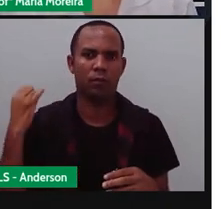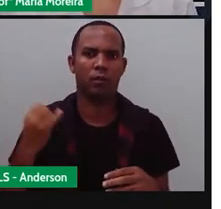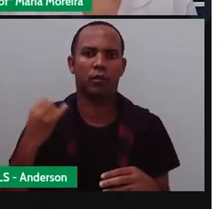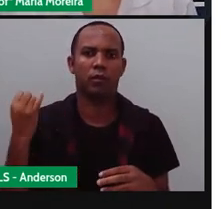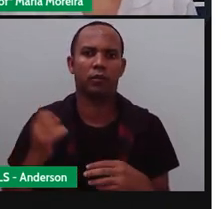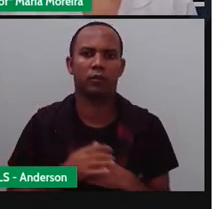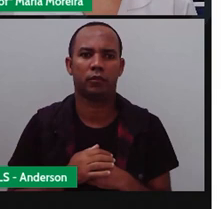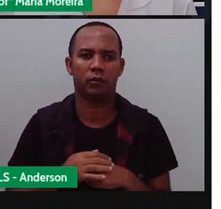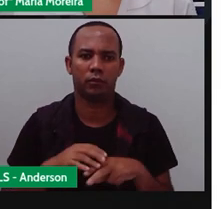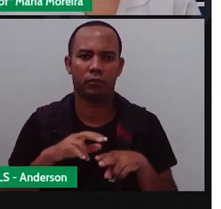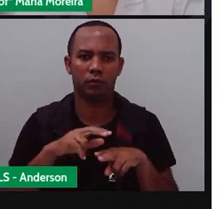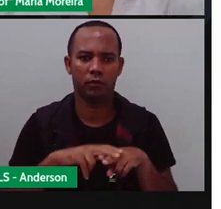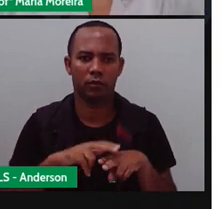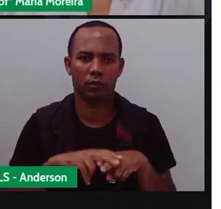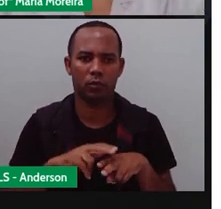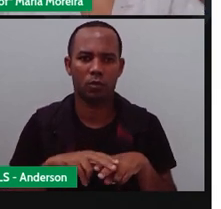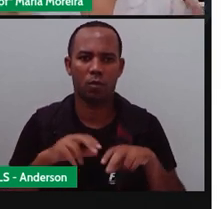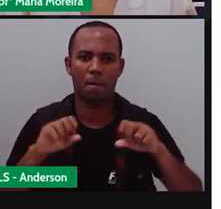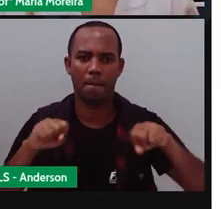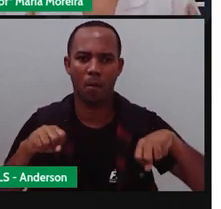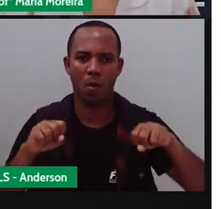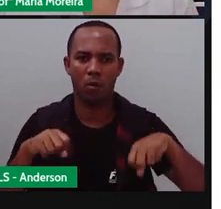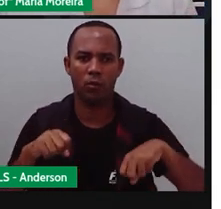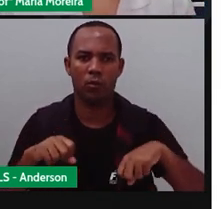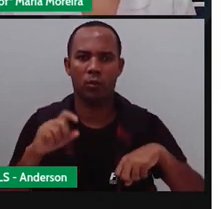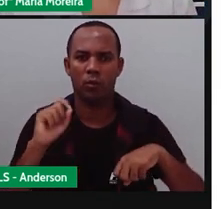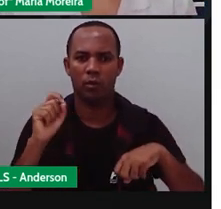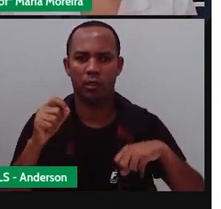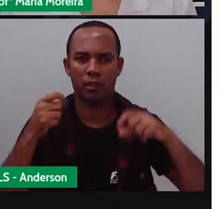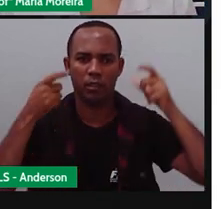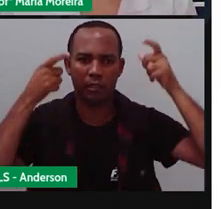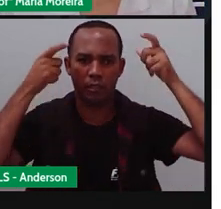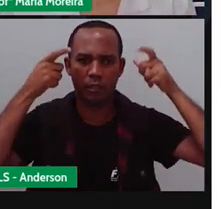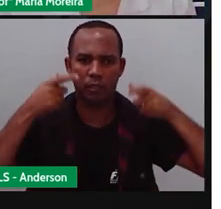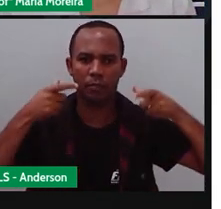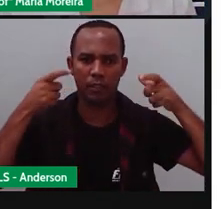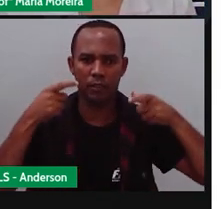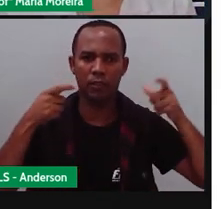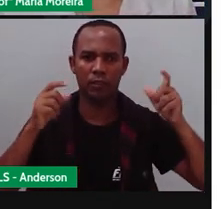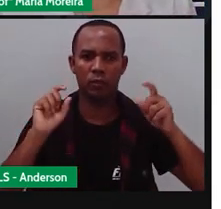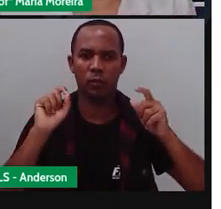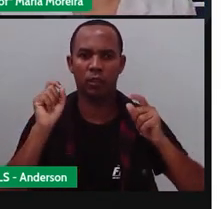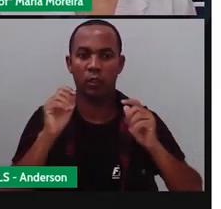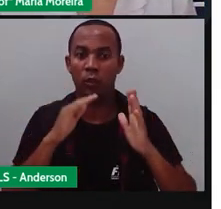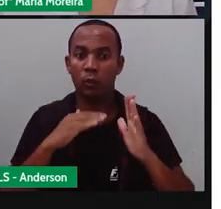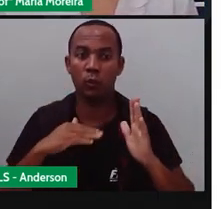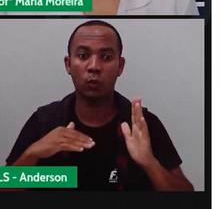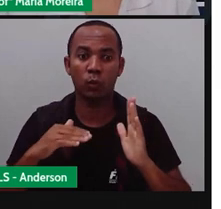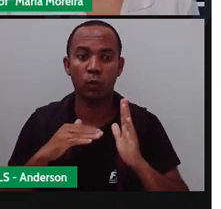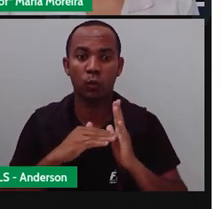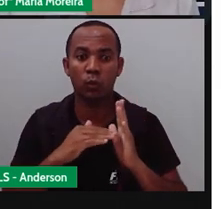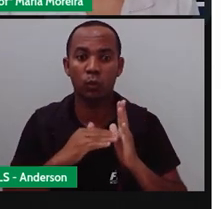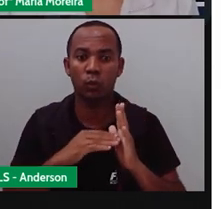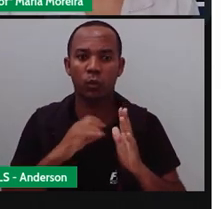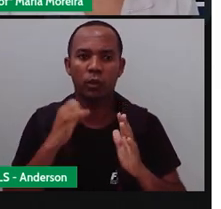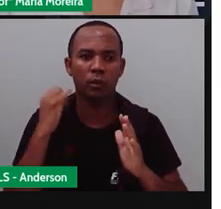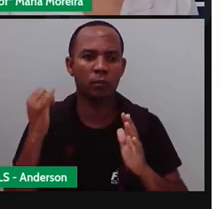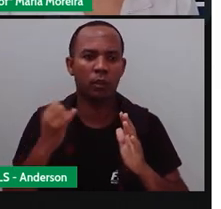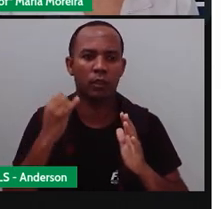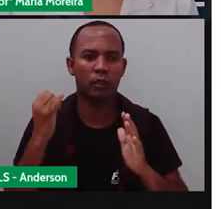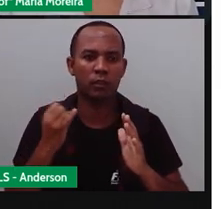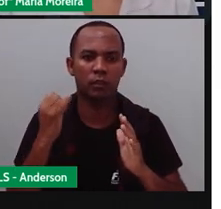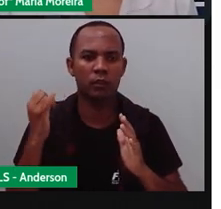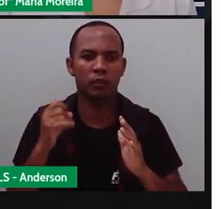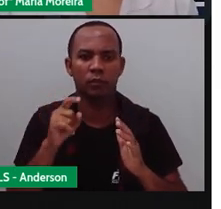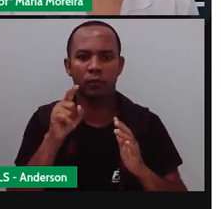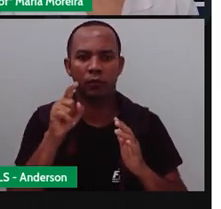sim tornar moto colocou o que o capacete Então tudo isso aí é o quê importantíssimo para